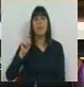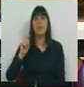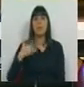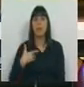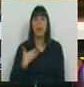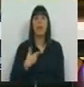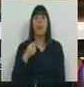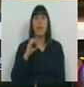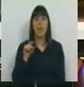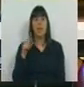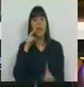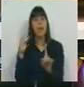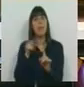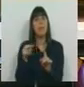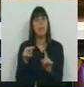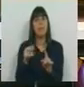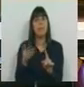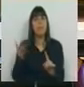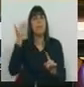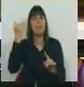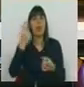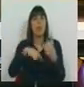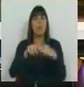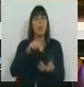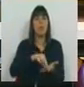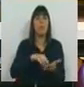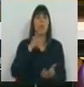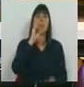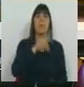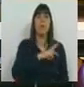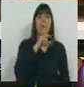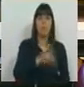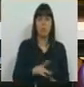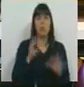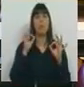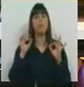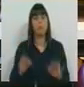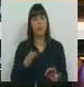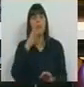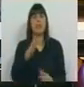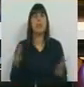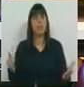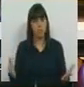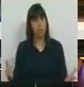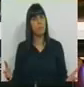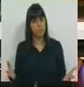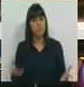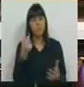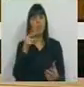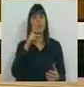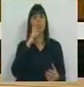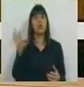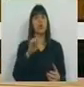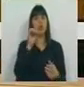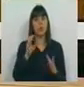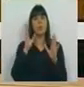DECO, nessa perspectiva, ficou aquém daquilo que foi a posição do Banco de Portugal, que foi mesmo ao ponto de dizer, sim senhora, as taxas de